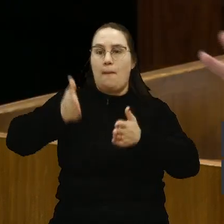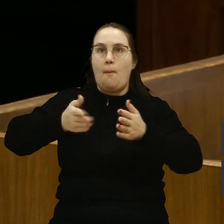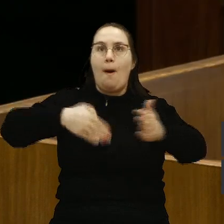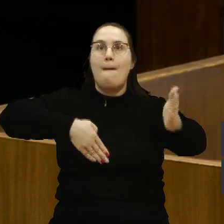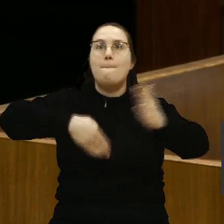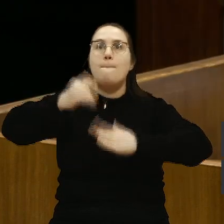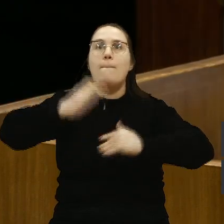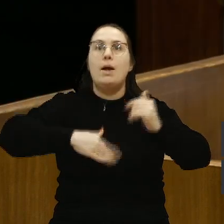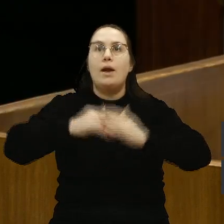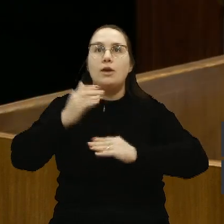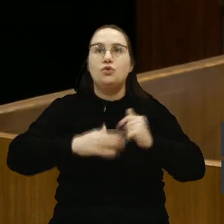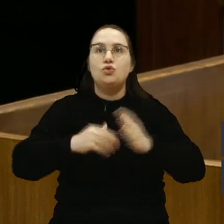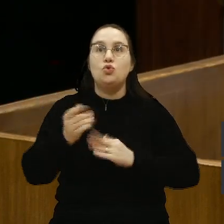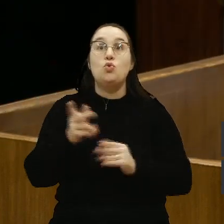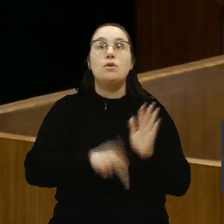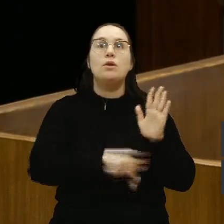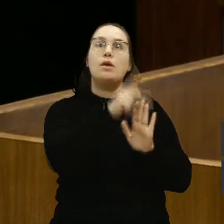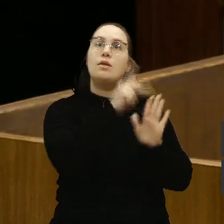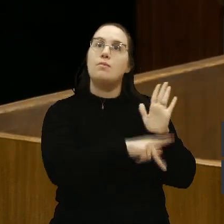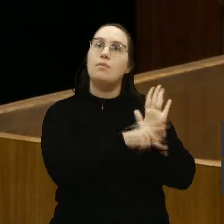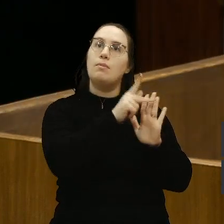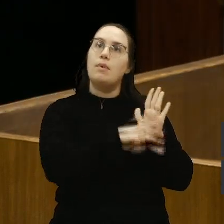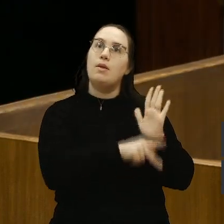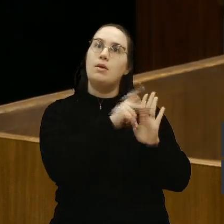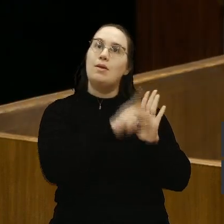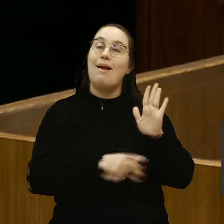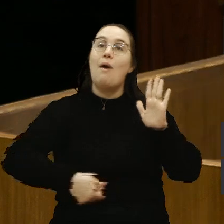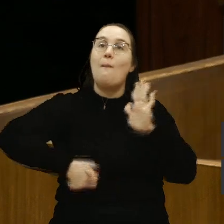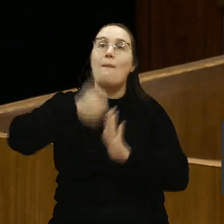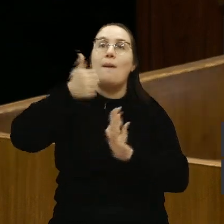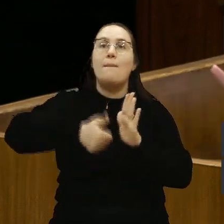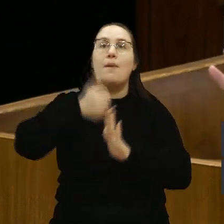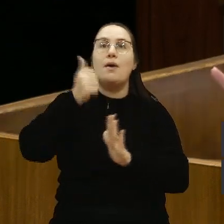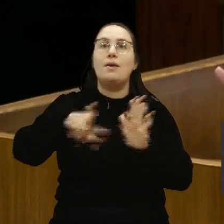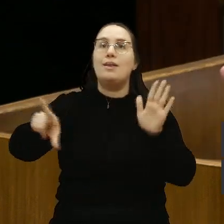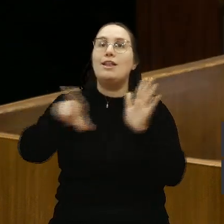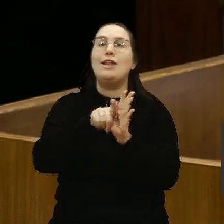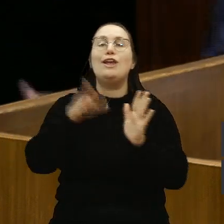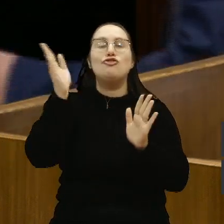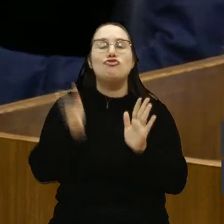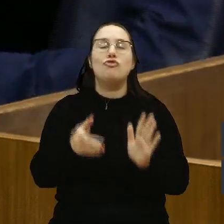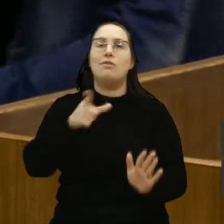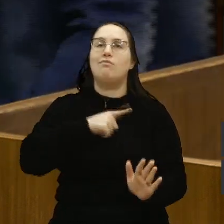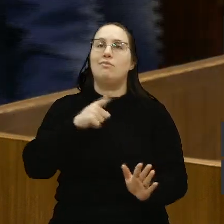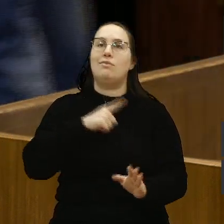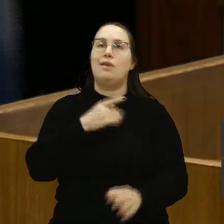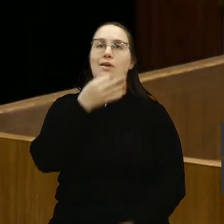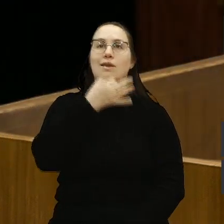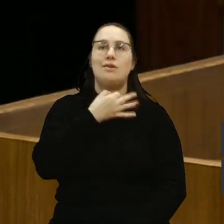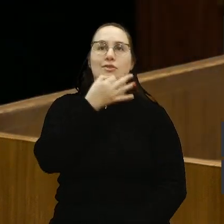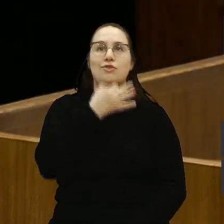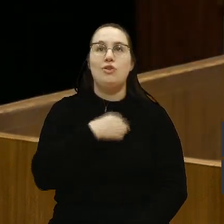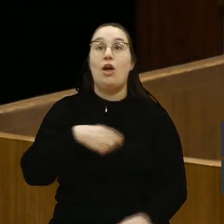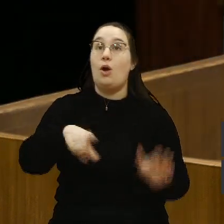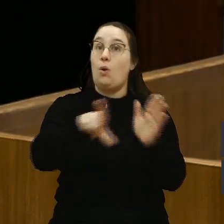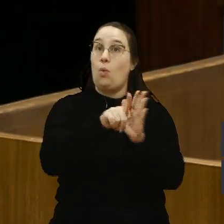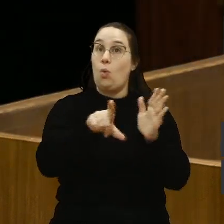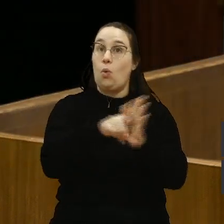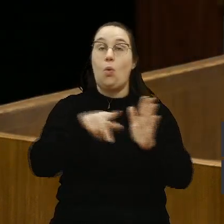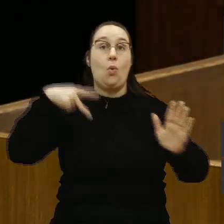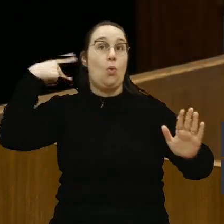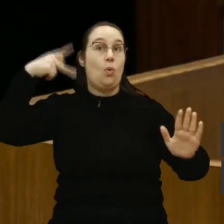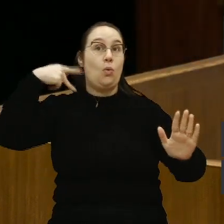prática. Esse projeto é uma melhoria numa lei já existente no município. É uma lei do